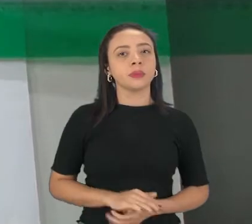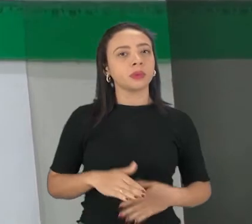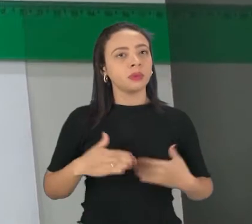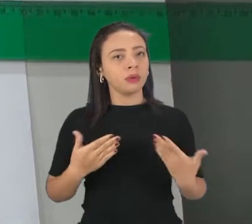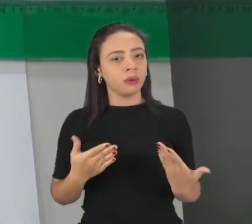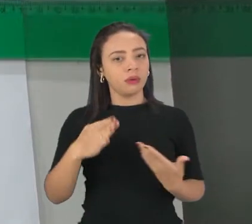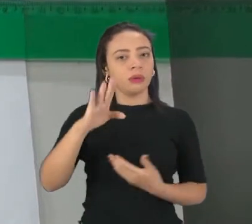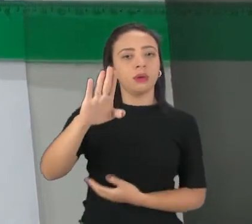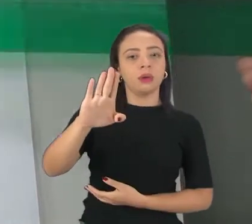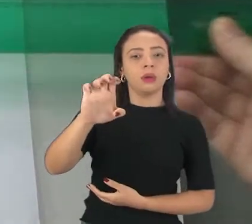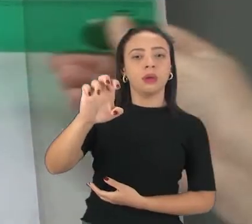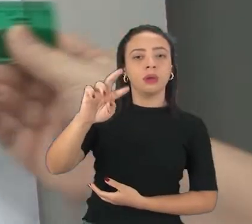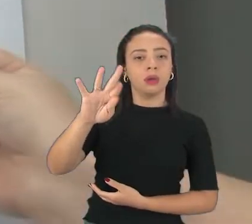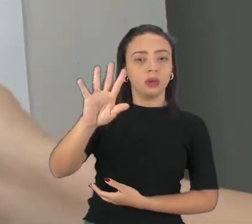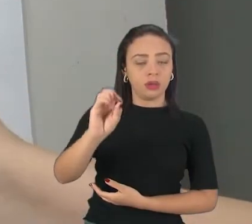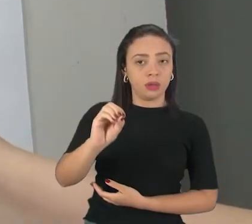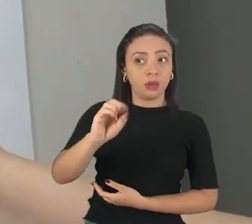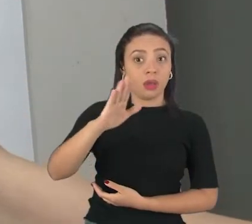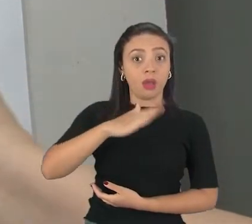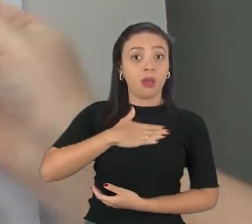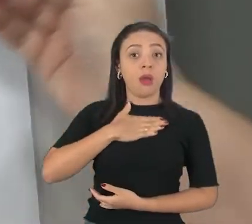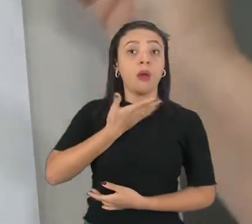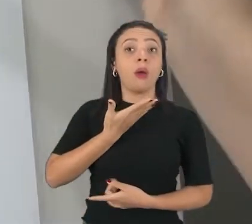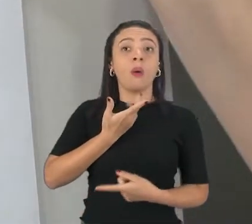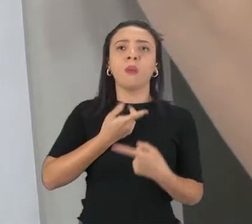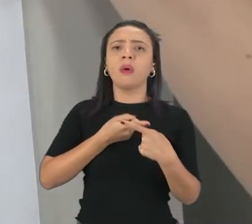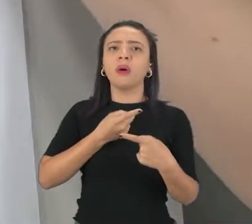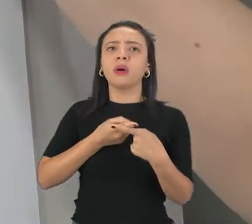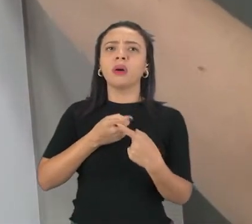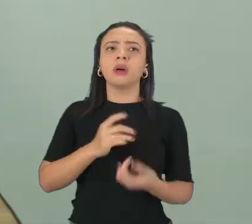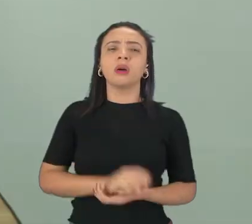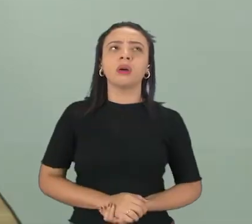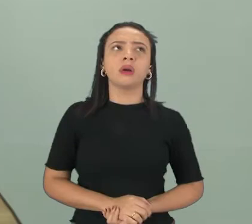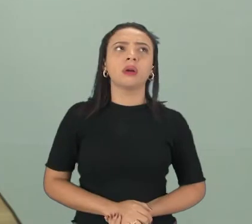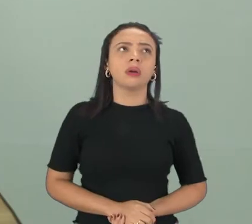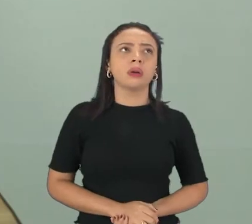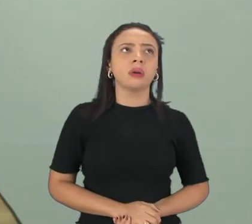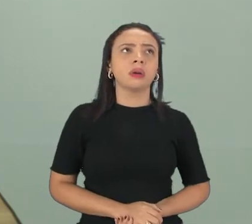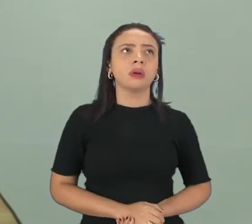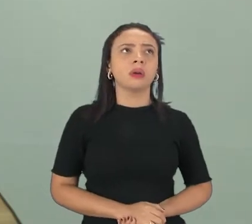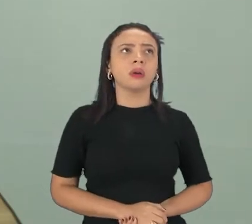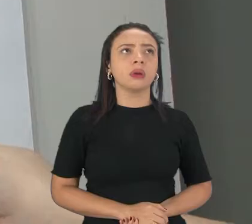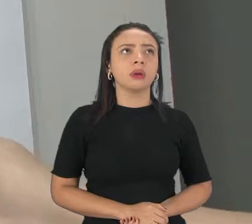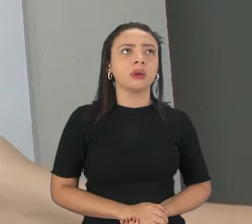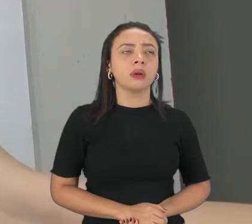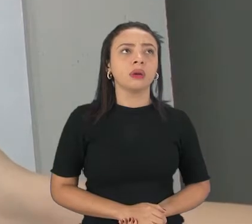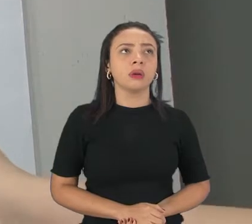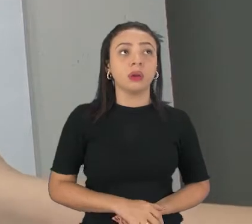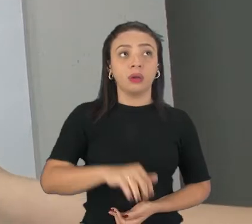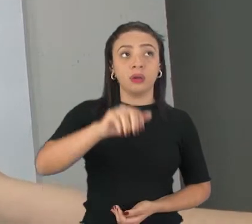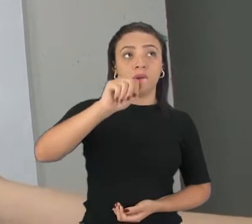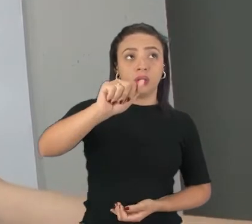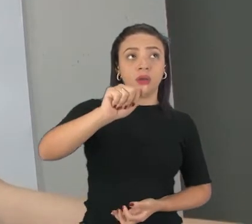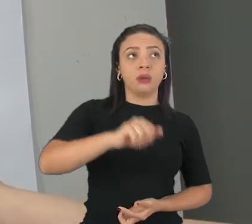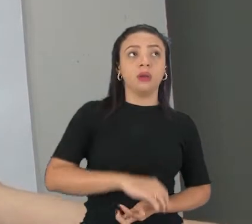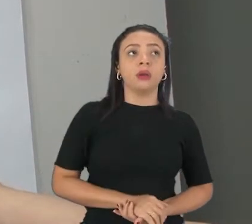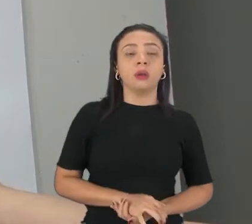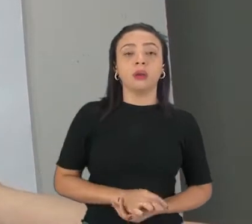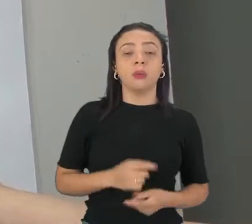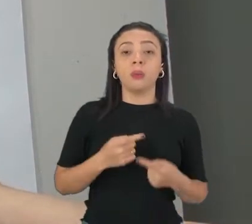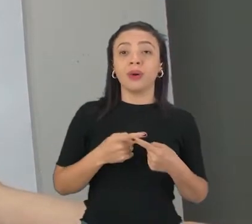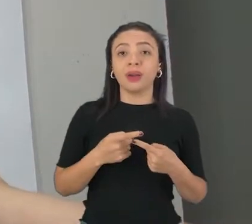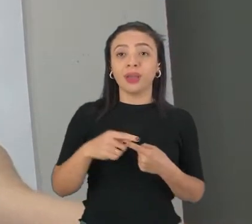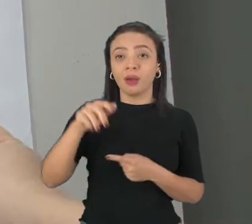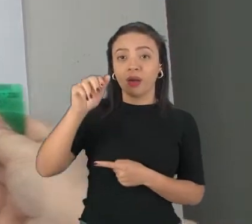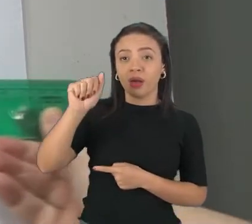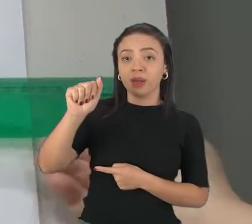Beto ficou assustado por quê? Por que será que ele ficou assustado? Na letra A,